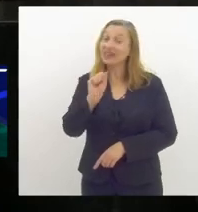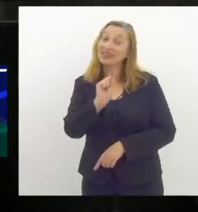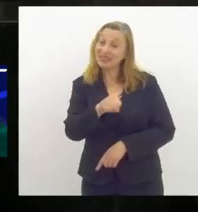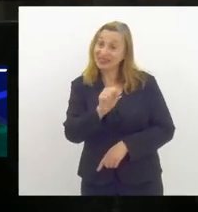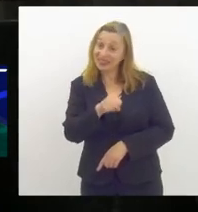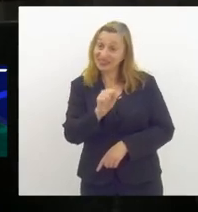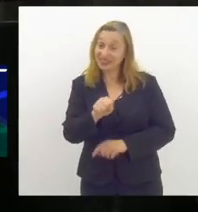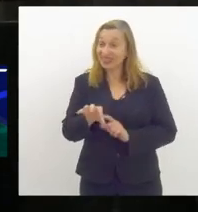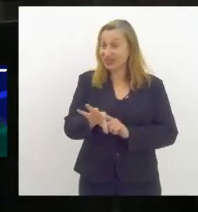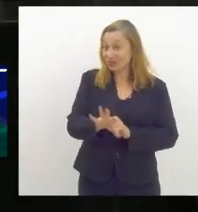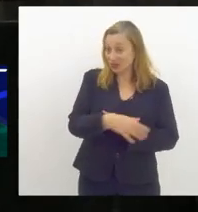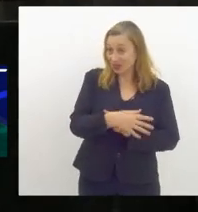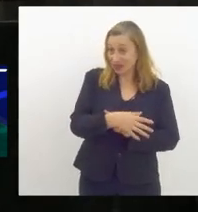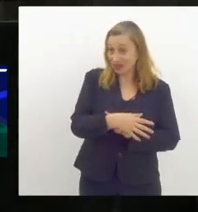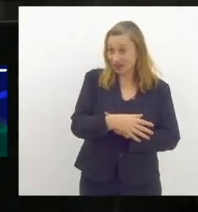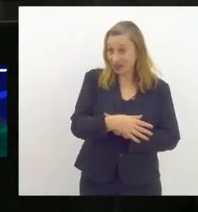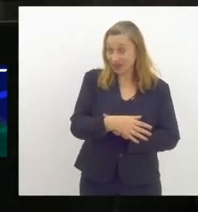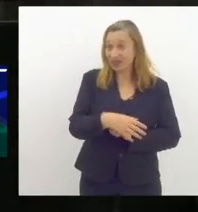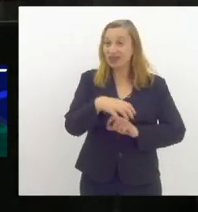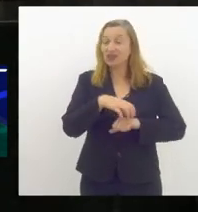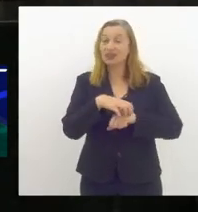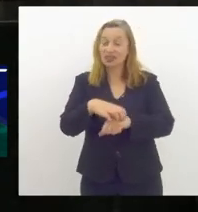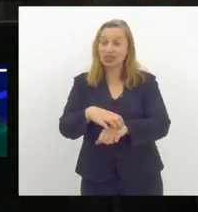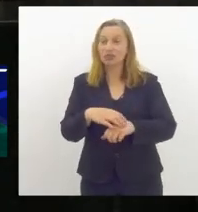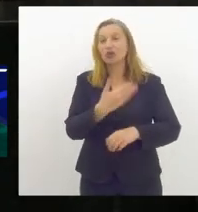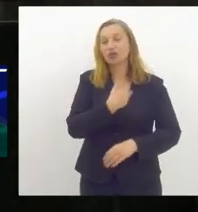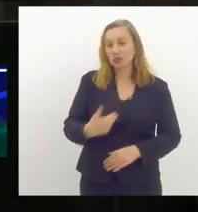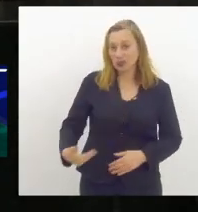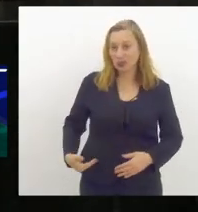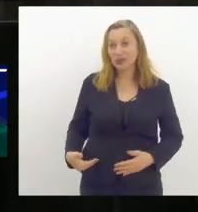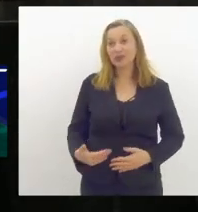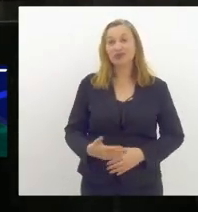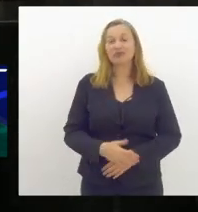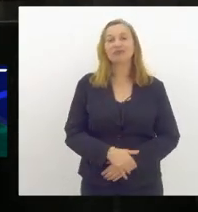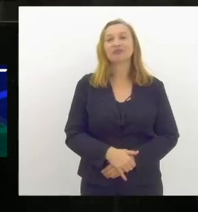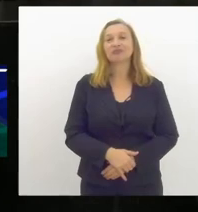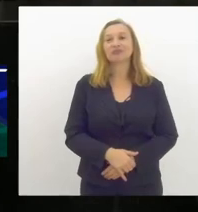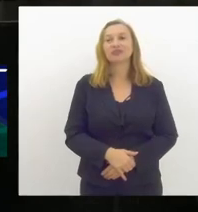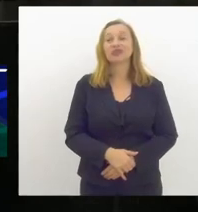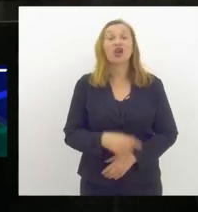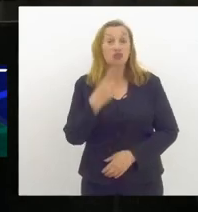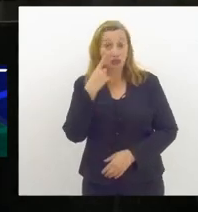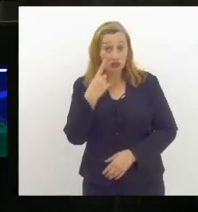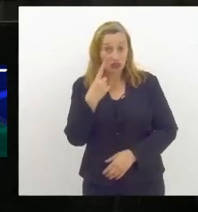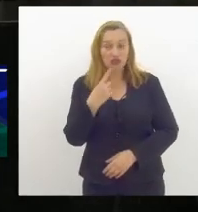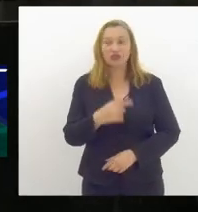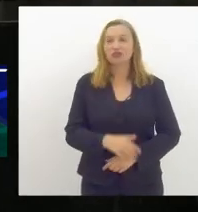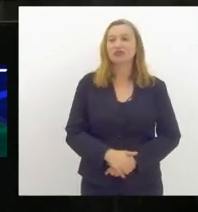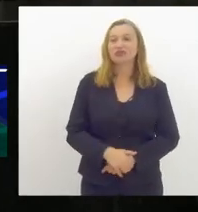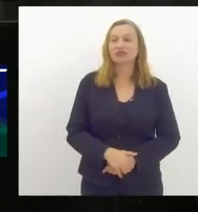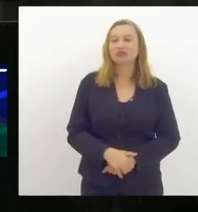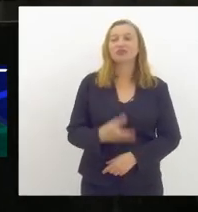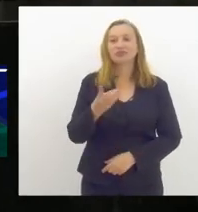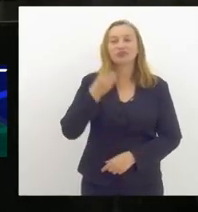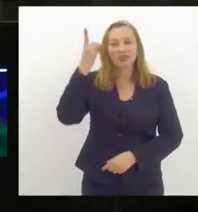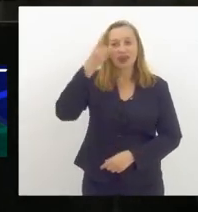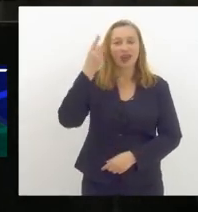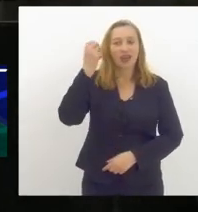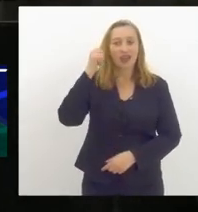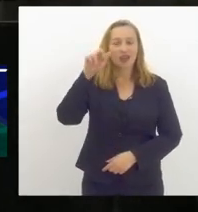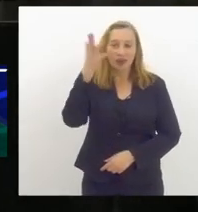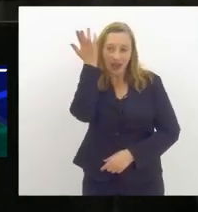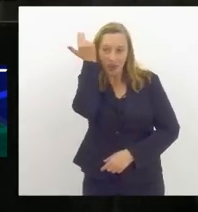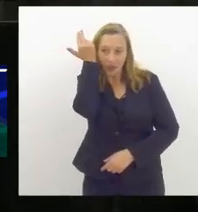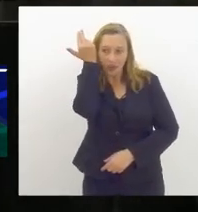sim do táxi e do transporte público o visto Deputado é